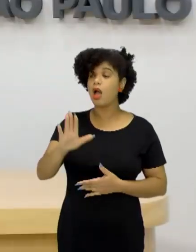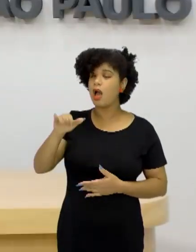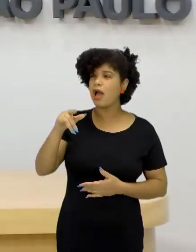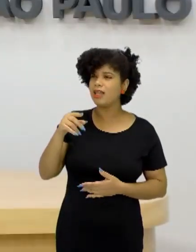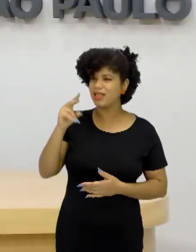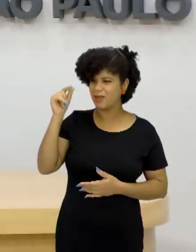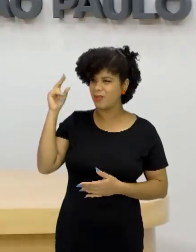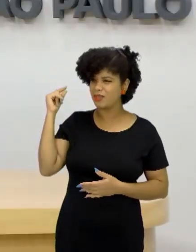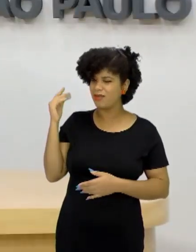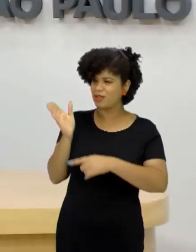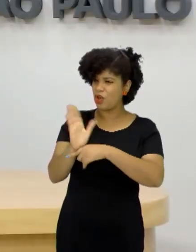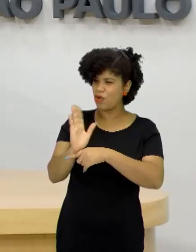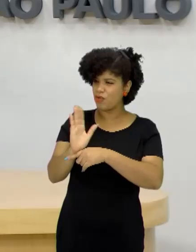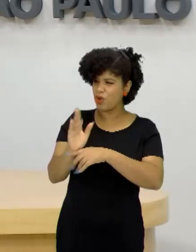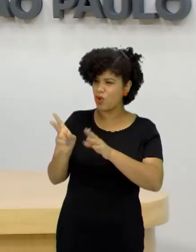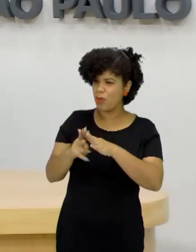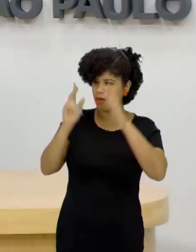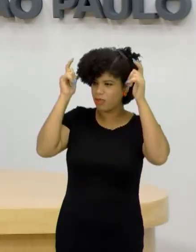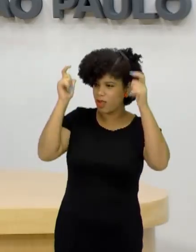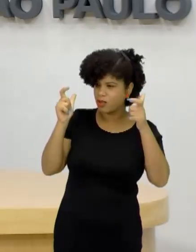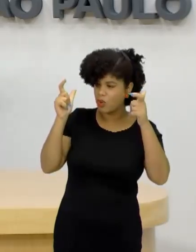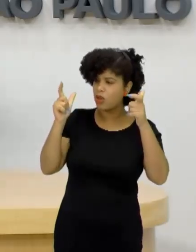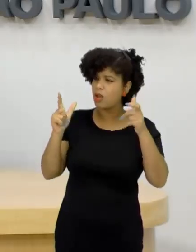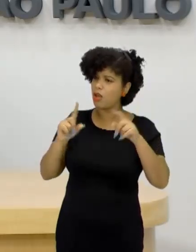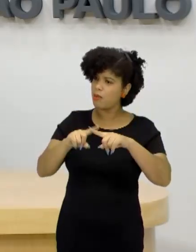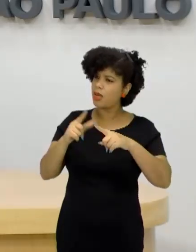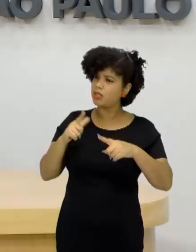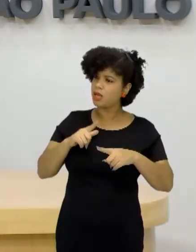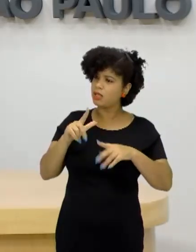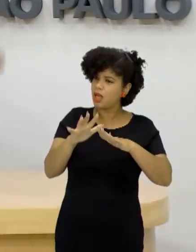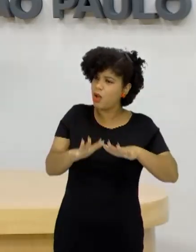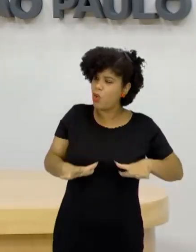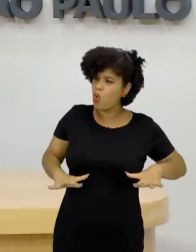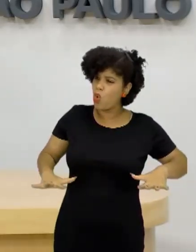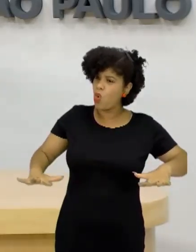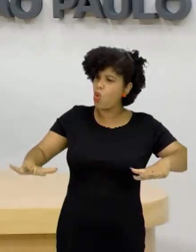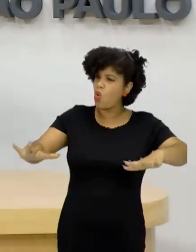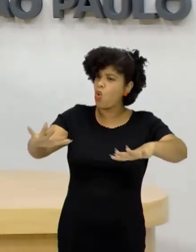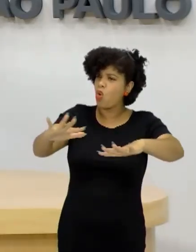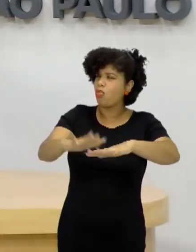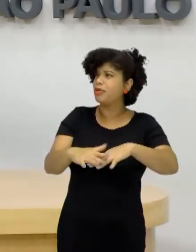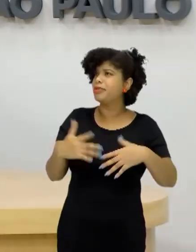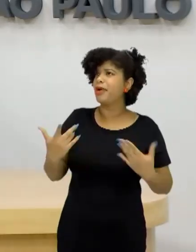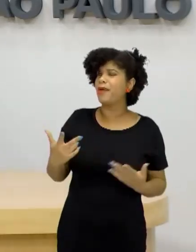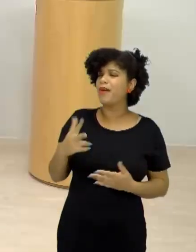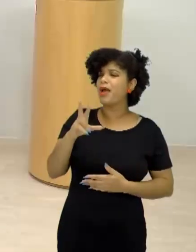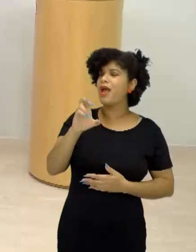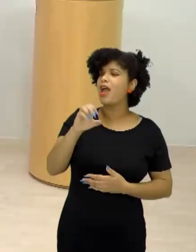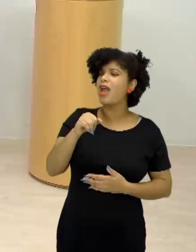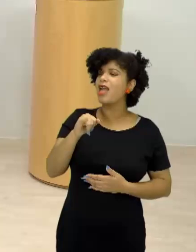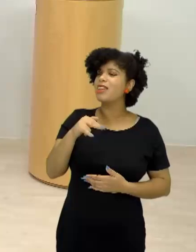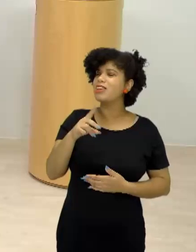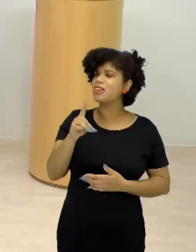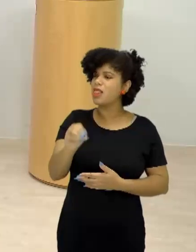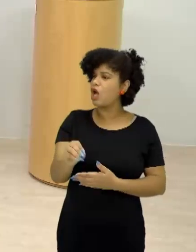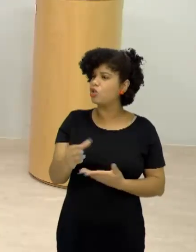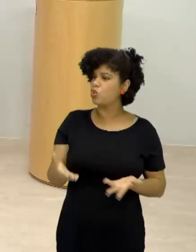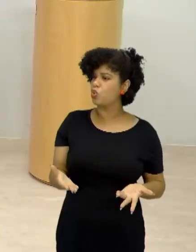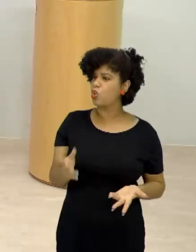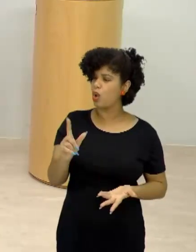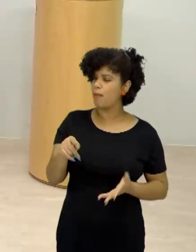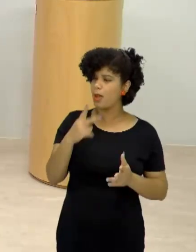de reis, né? Você vê que tinha domínio em várias, praticamente em quase o mundo todo. O reinado de Dom, sei lá, o reinado aqui. Isso, se de